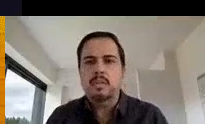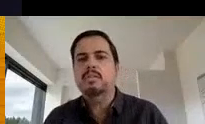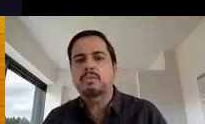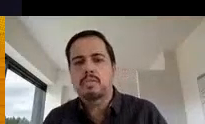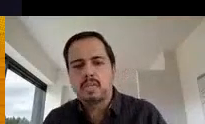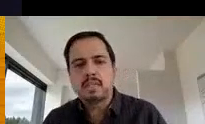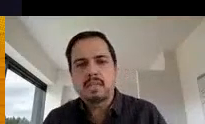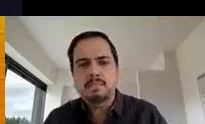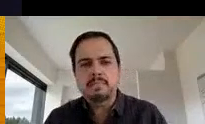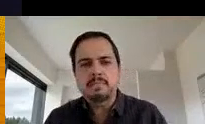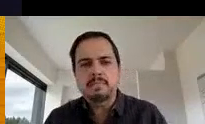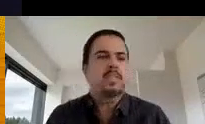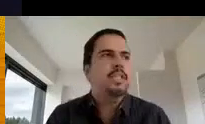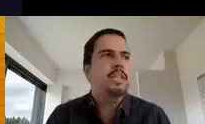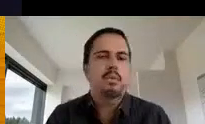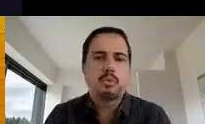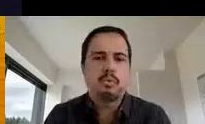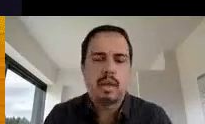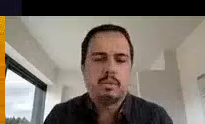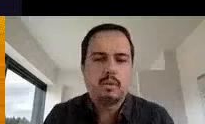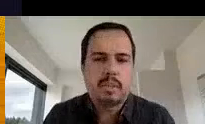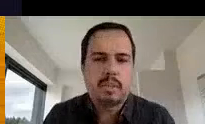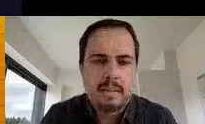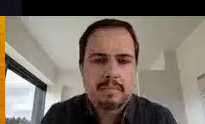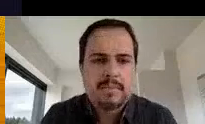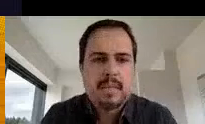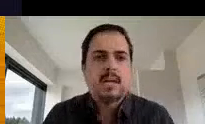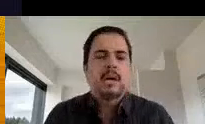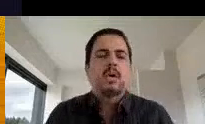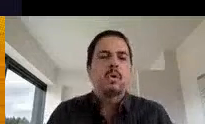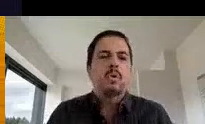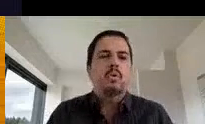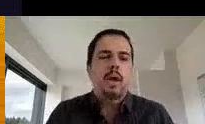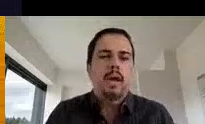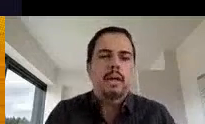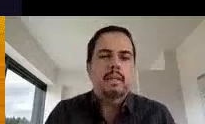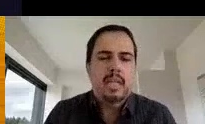1, 1, 2, 3, 4, 5, 30, você chegou do outro lado de uma sala.